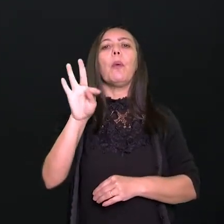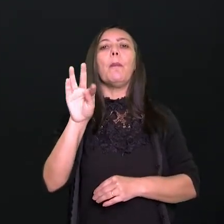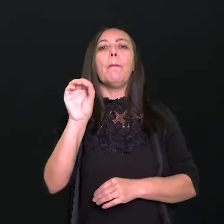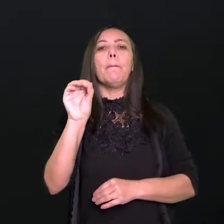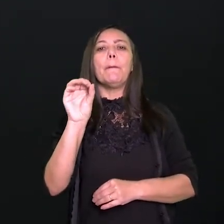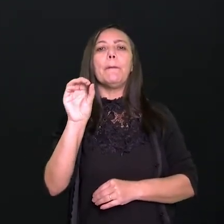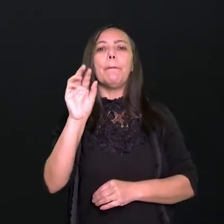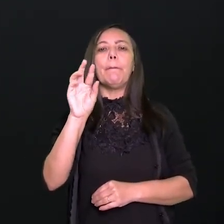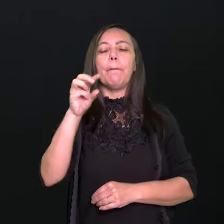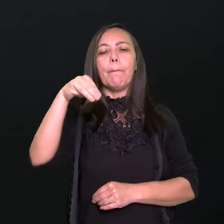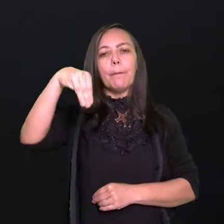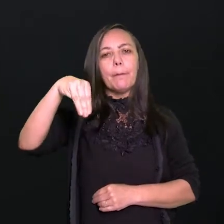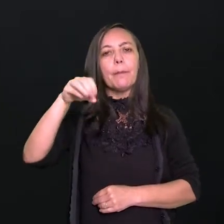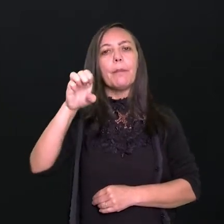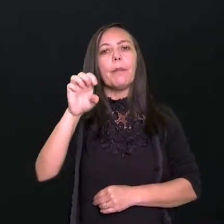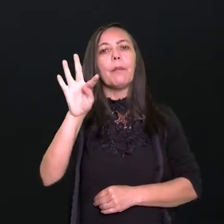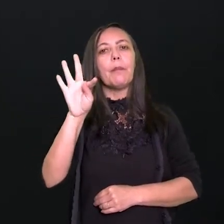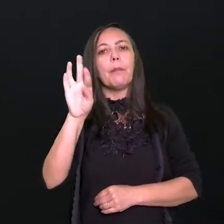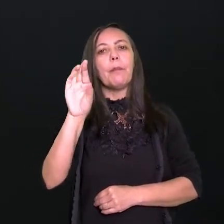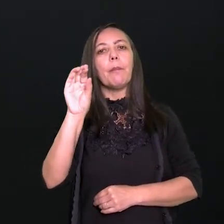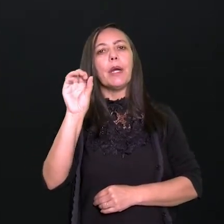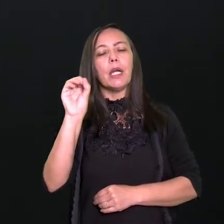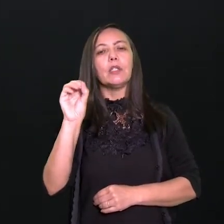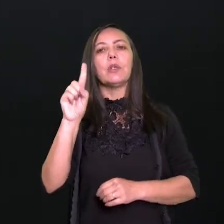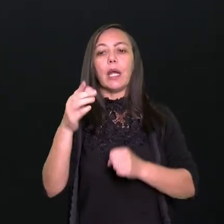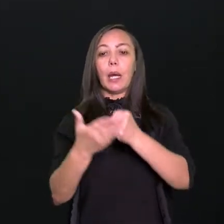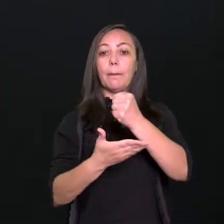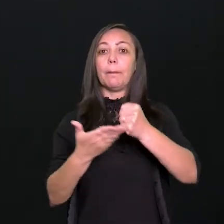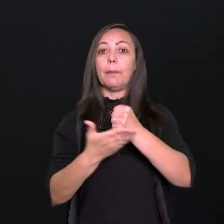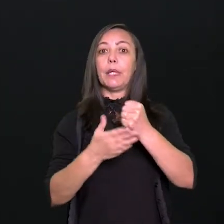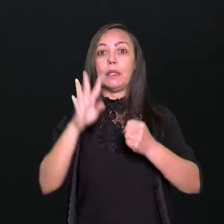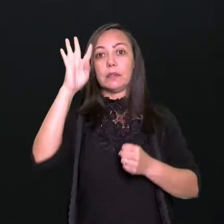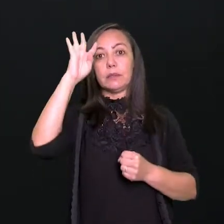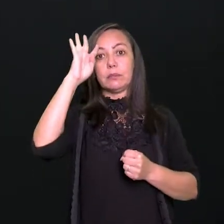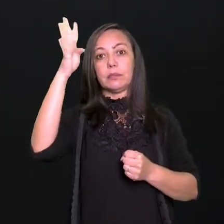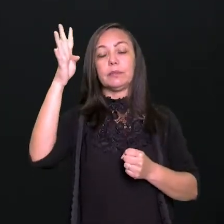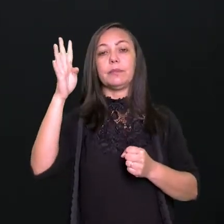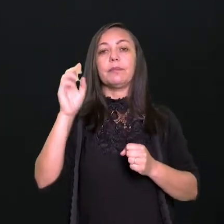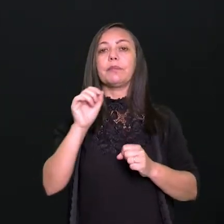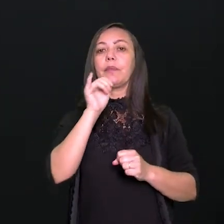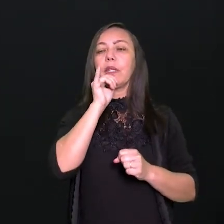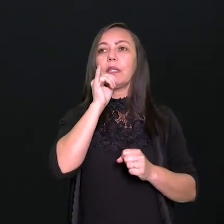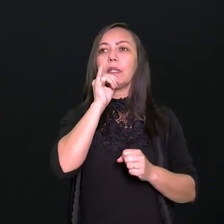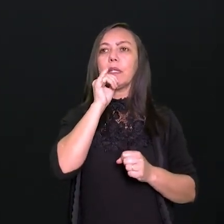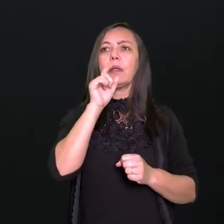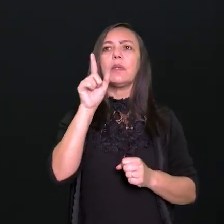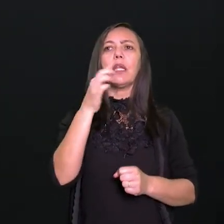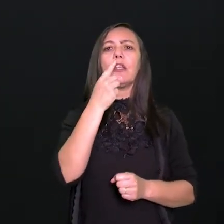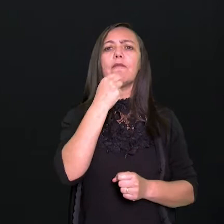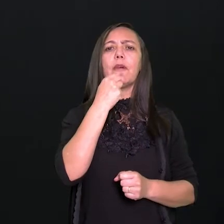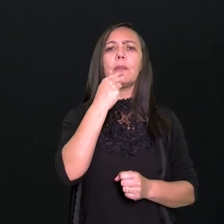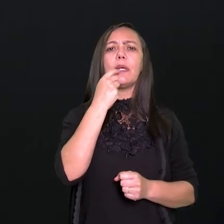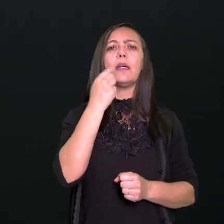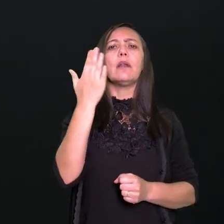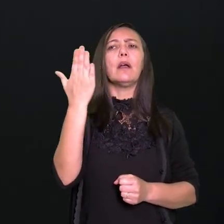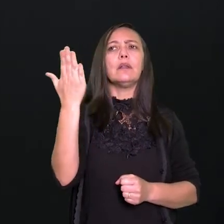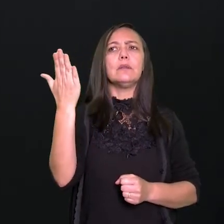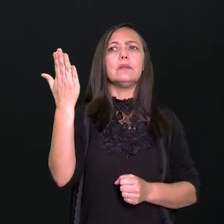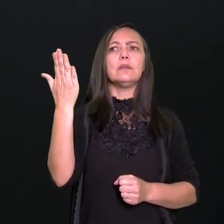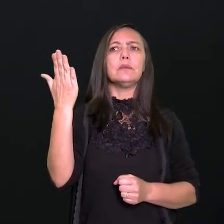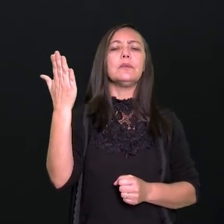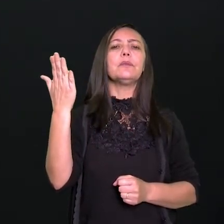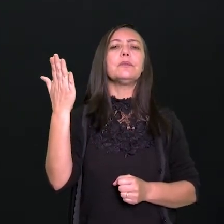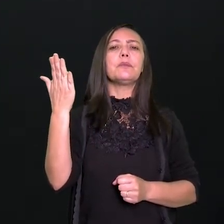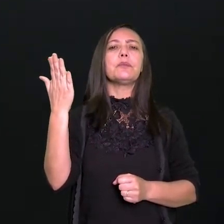Ou seja, o metro é a sua base. Agora, nós temos aqui, como eu coloquei aqui de vermelho, destacando o metro,